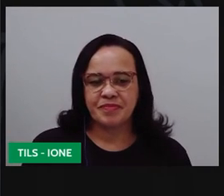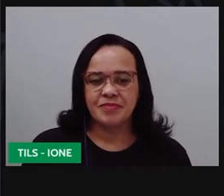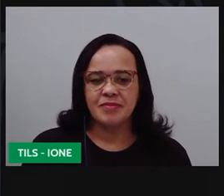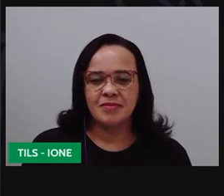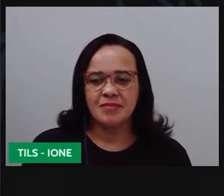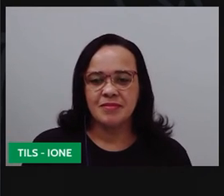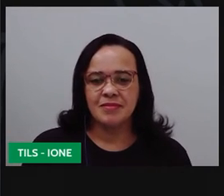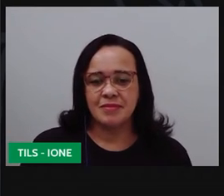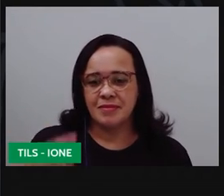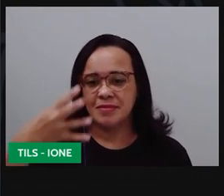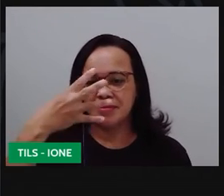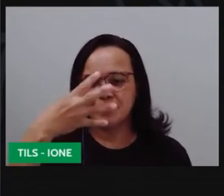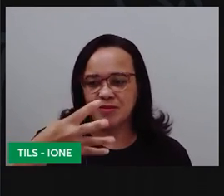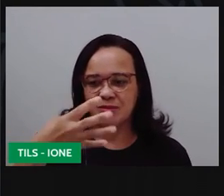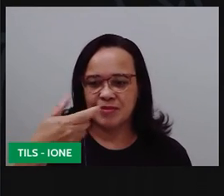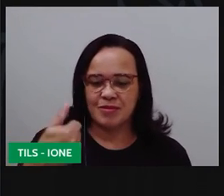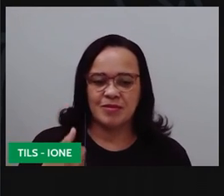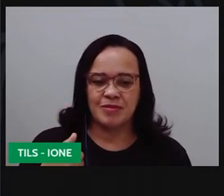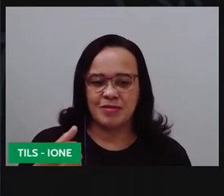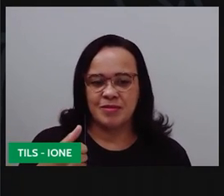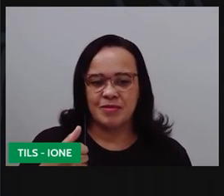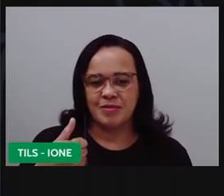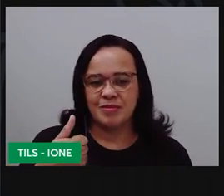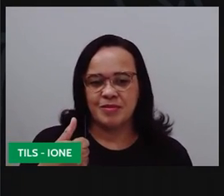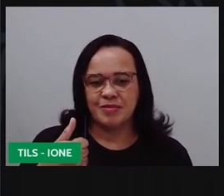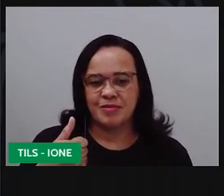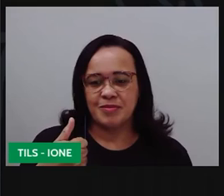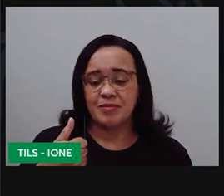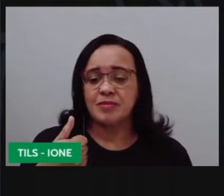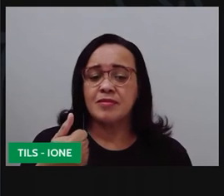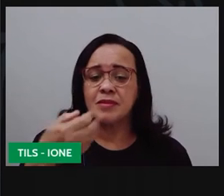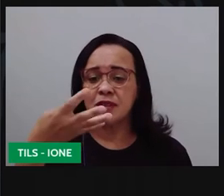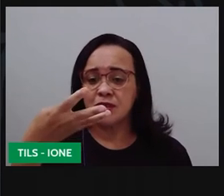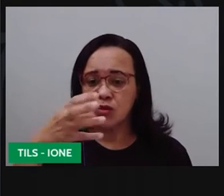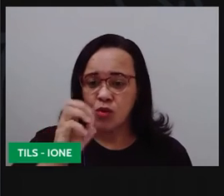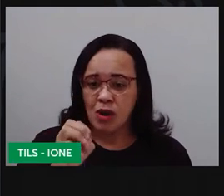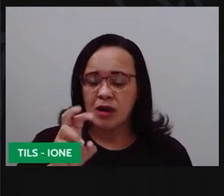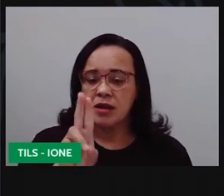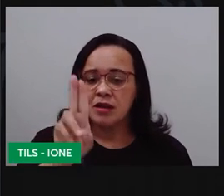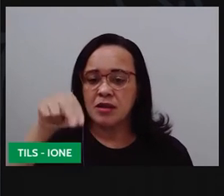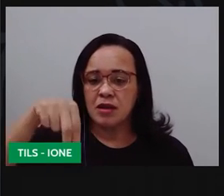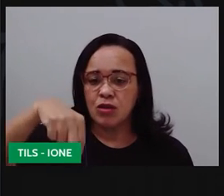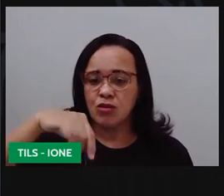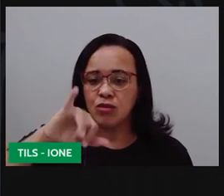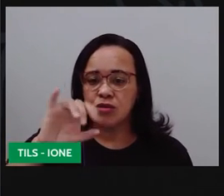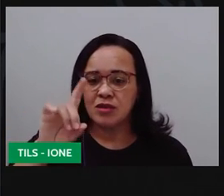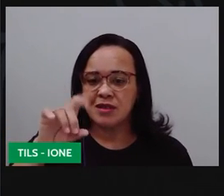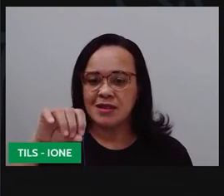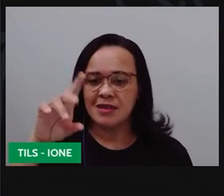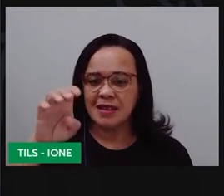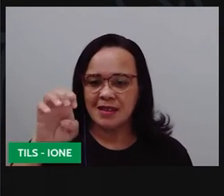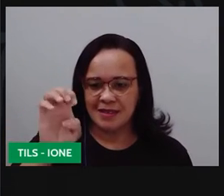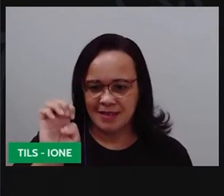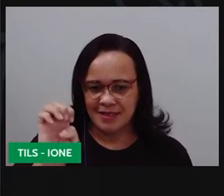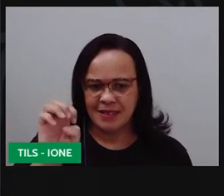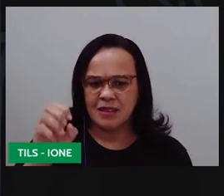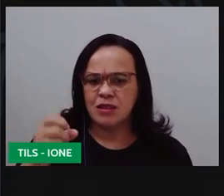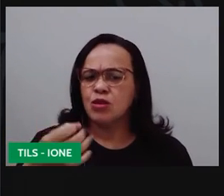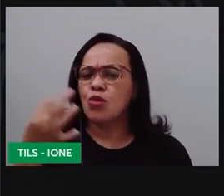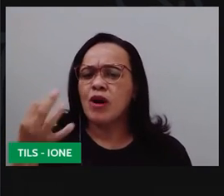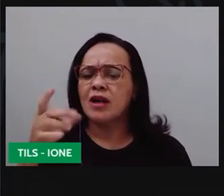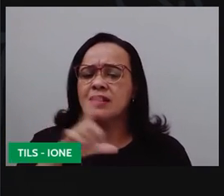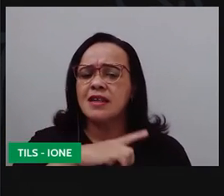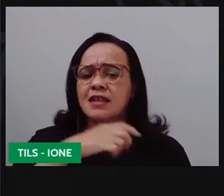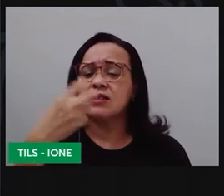dezenas ou seja 40 unidades aqui eu tenho Quantas dezenas as